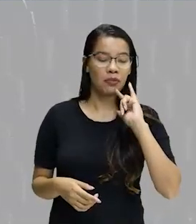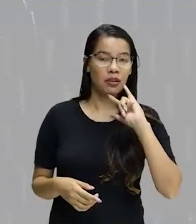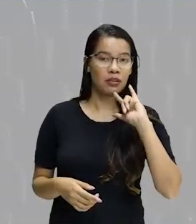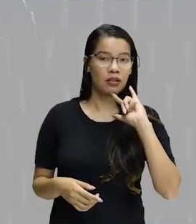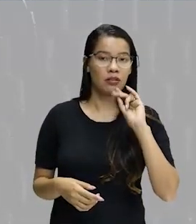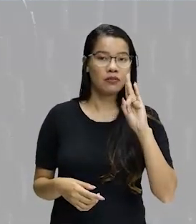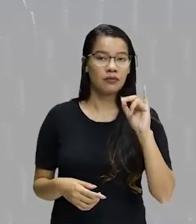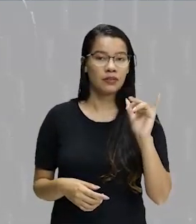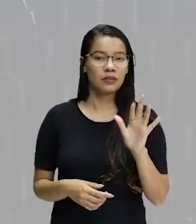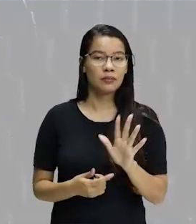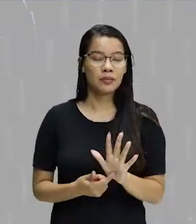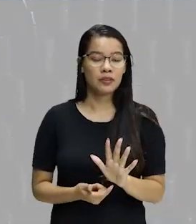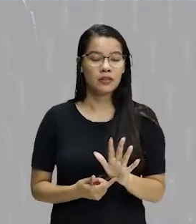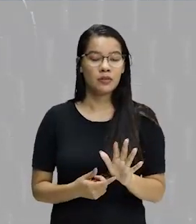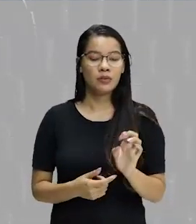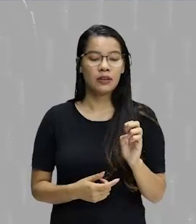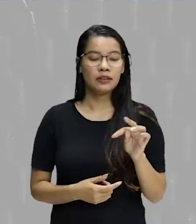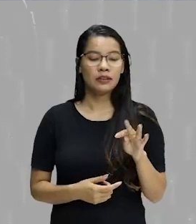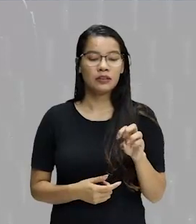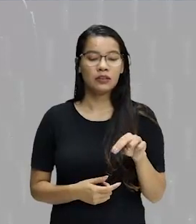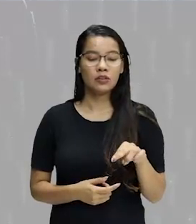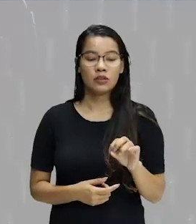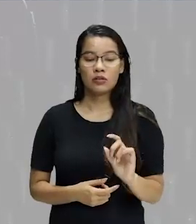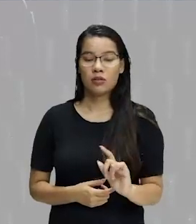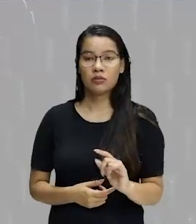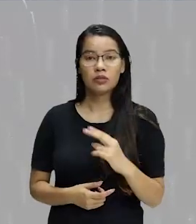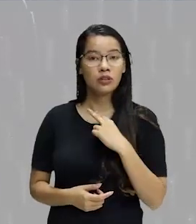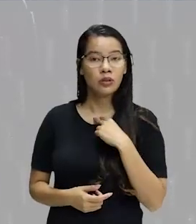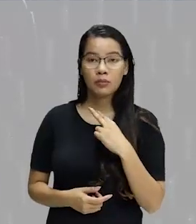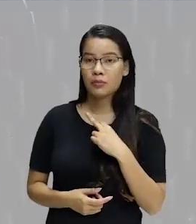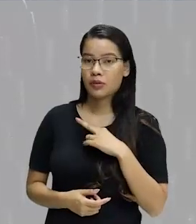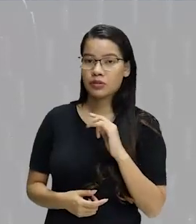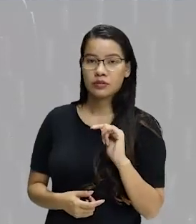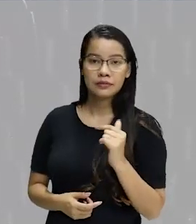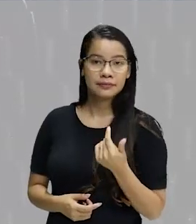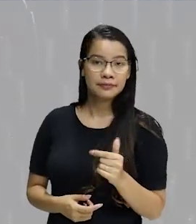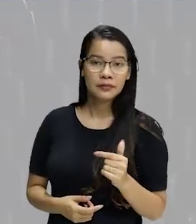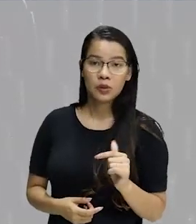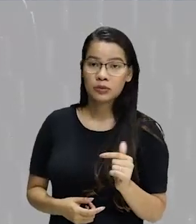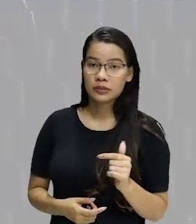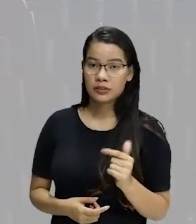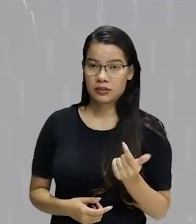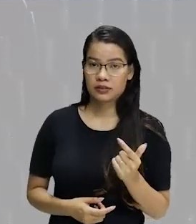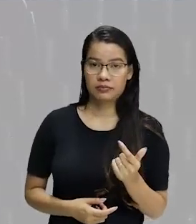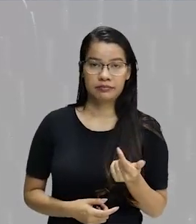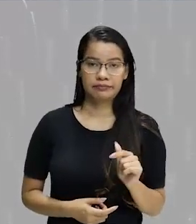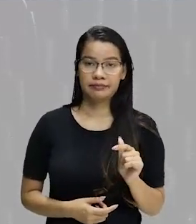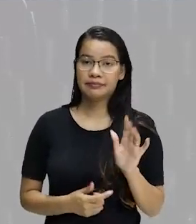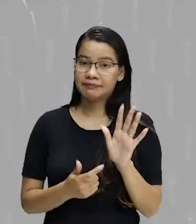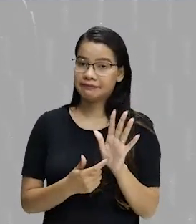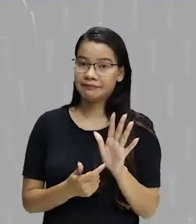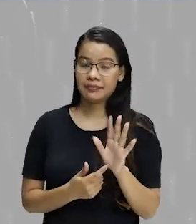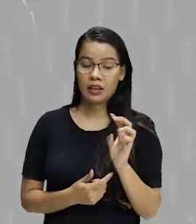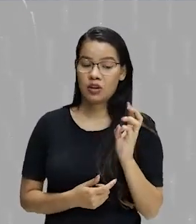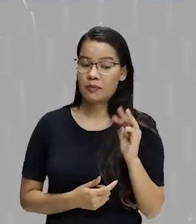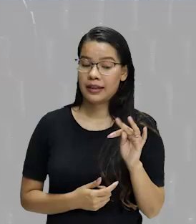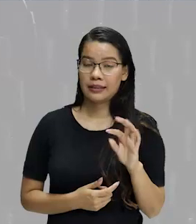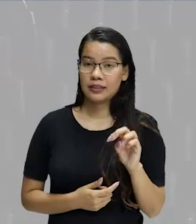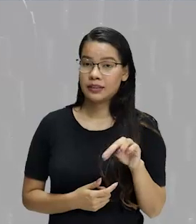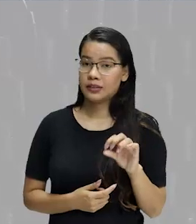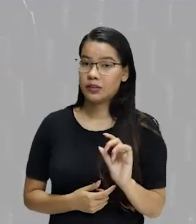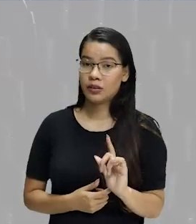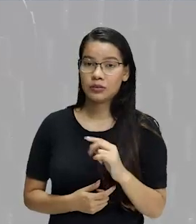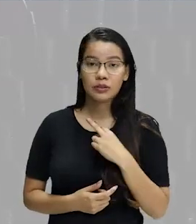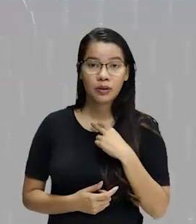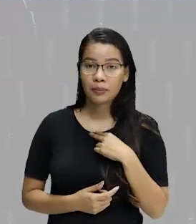o etanol. Não pode ter na bebida alcoólica, traço, rastro de metanol. O